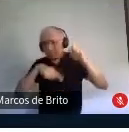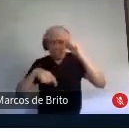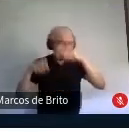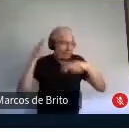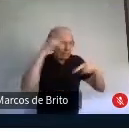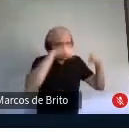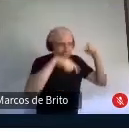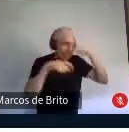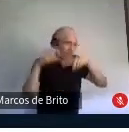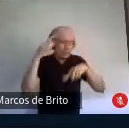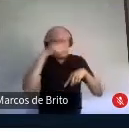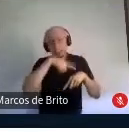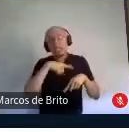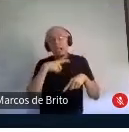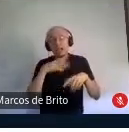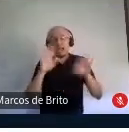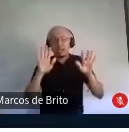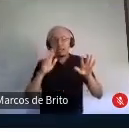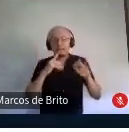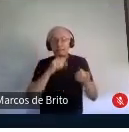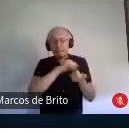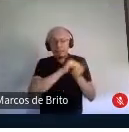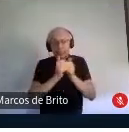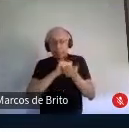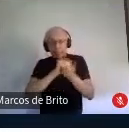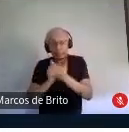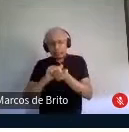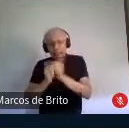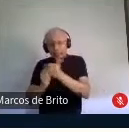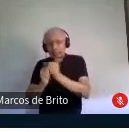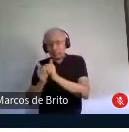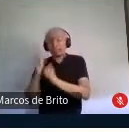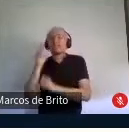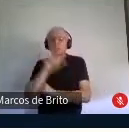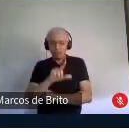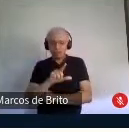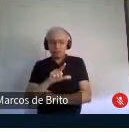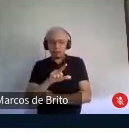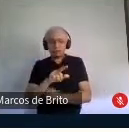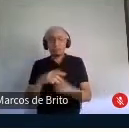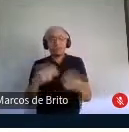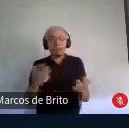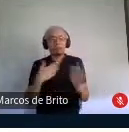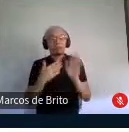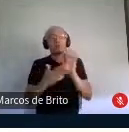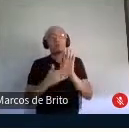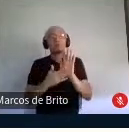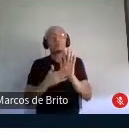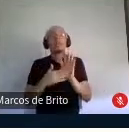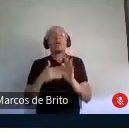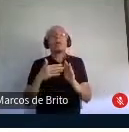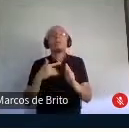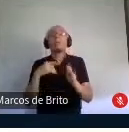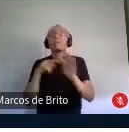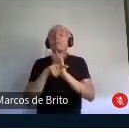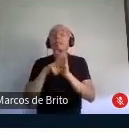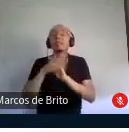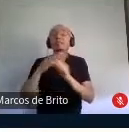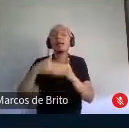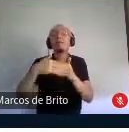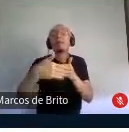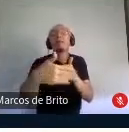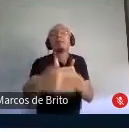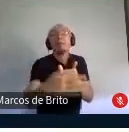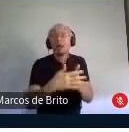nós superamos, adaptamos e realizamos a pesquisa. Como sugestão para as próximas pesquisas, eu sugiro,